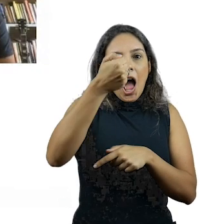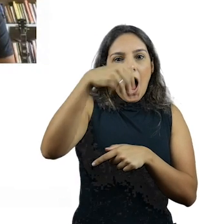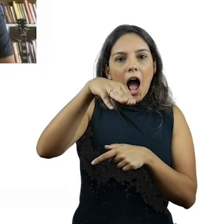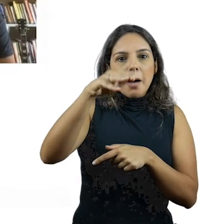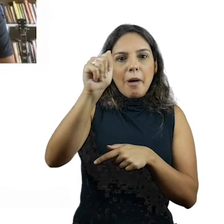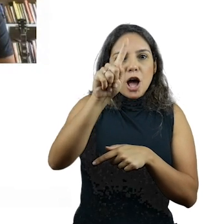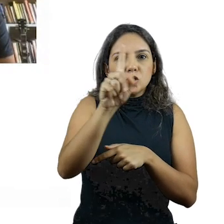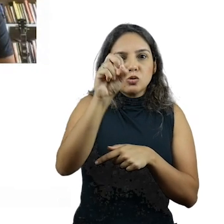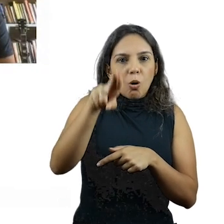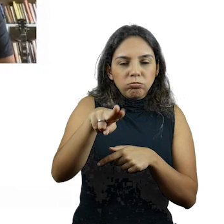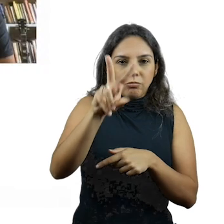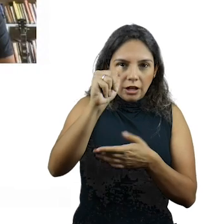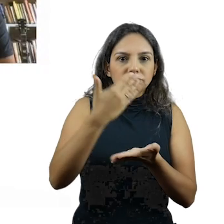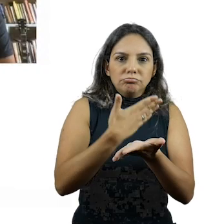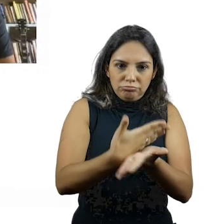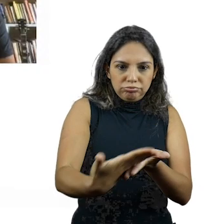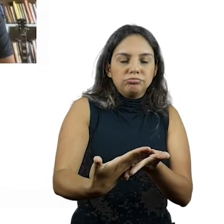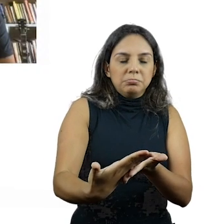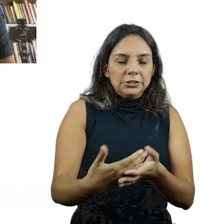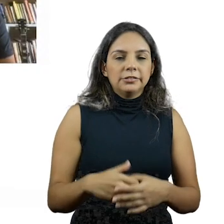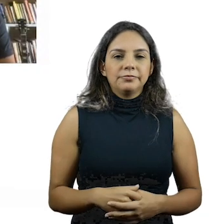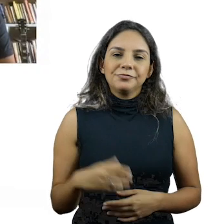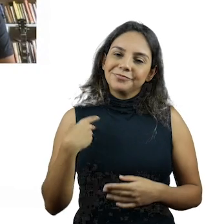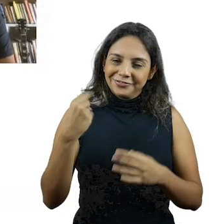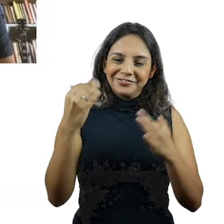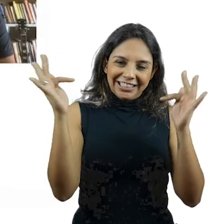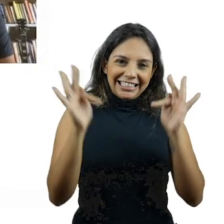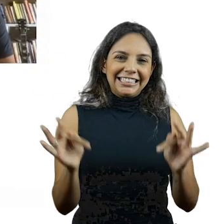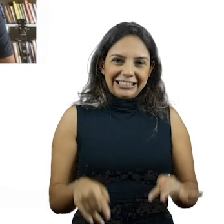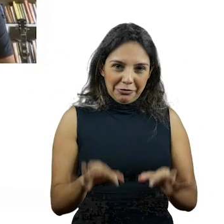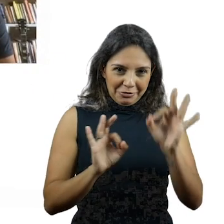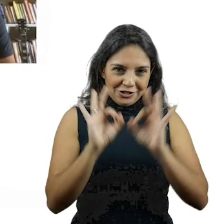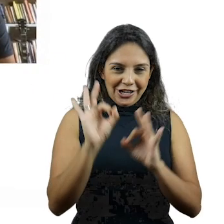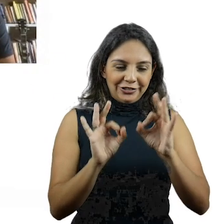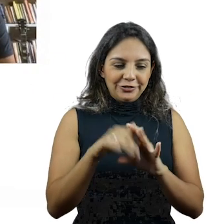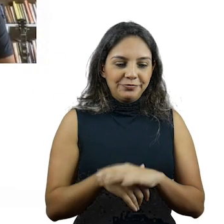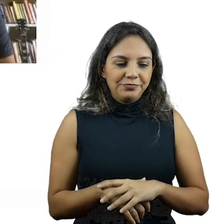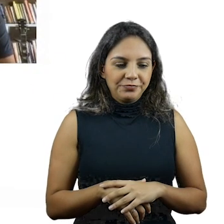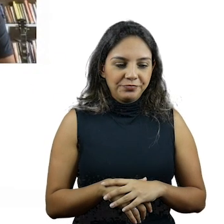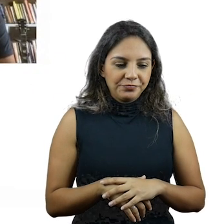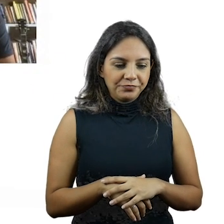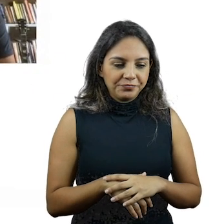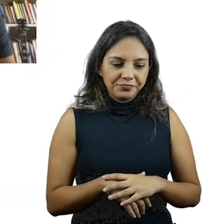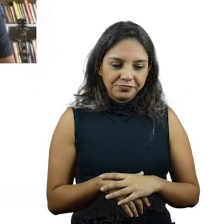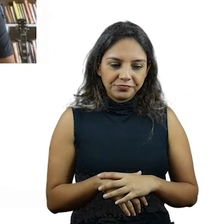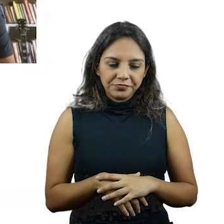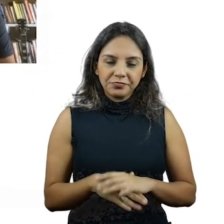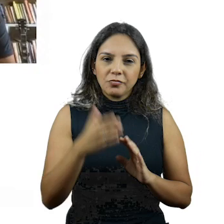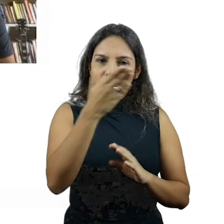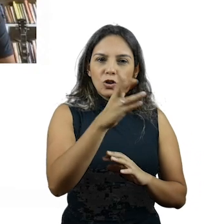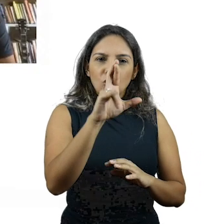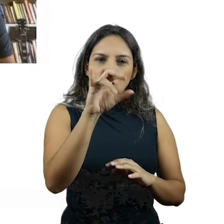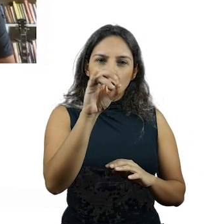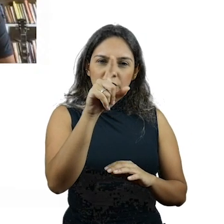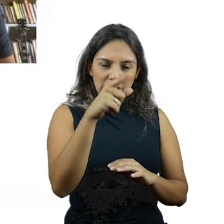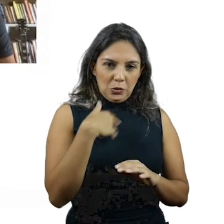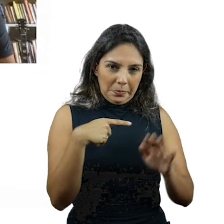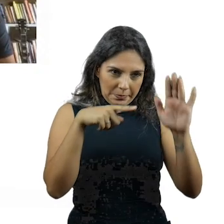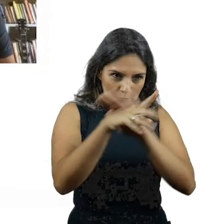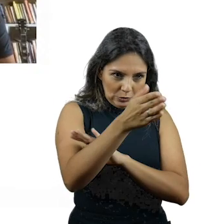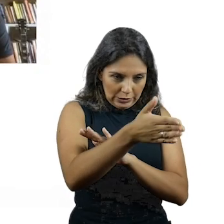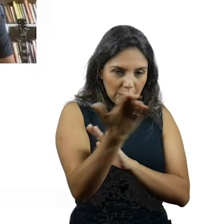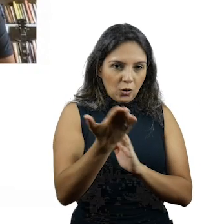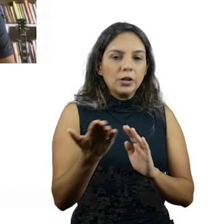normalidade, né? Então eu estou bastante entusiasmado com esse projeto. Legal. Rodrigo, contextualiza para mim, por favor, os